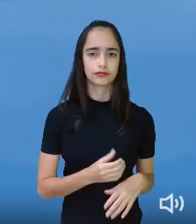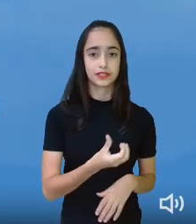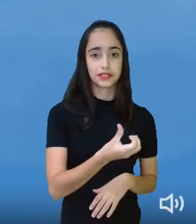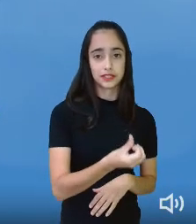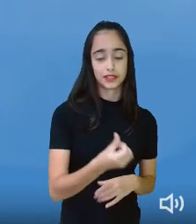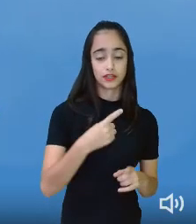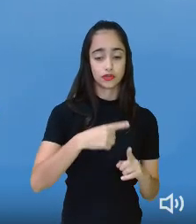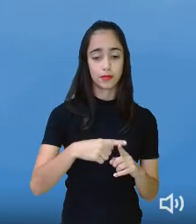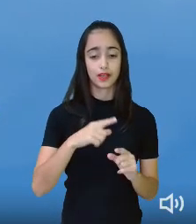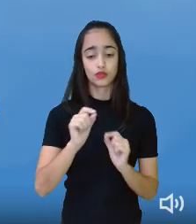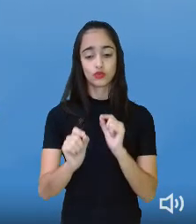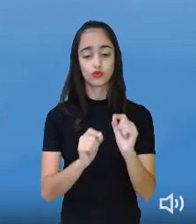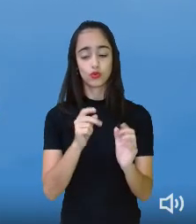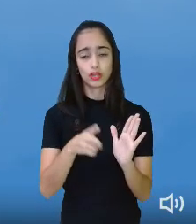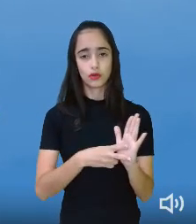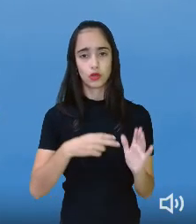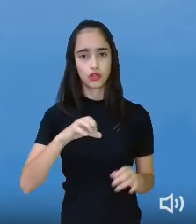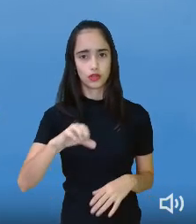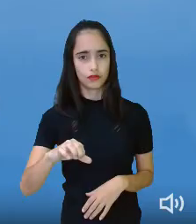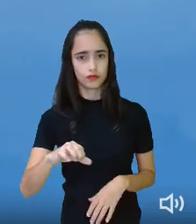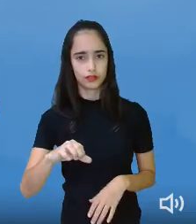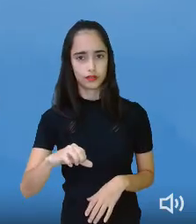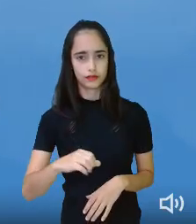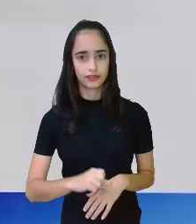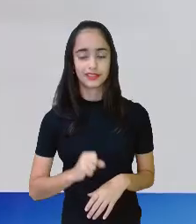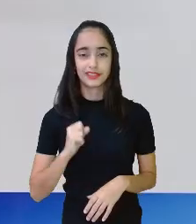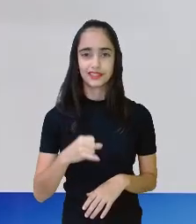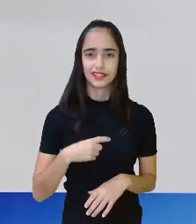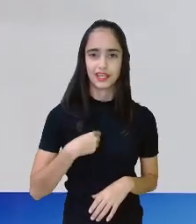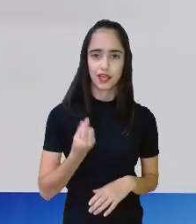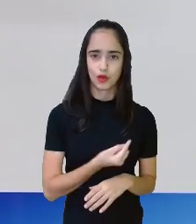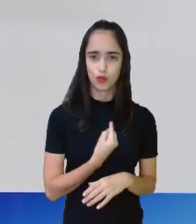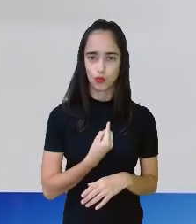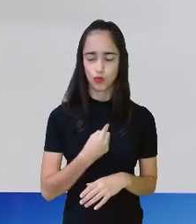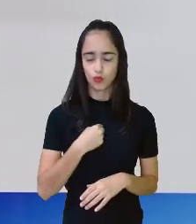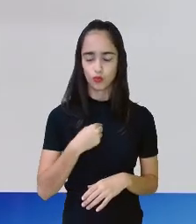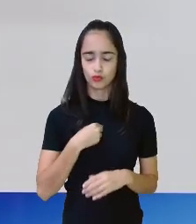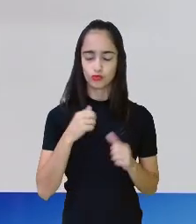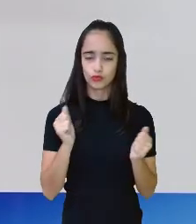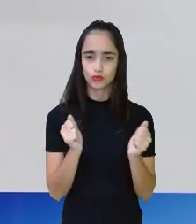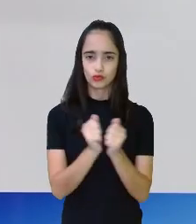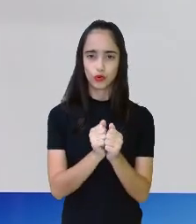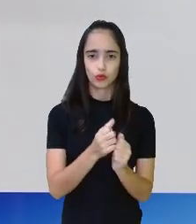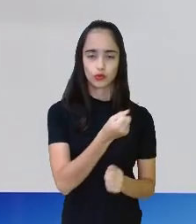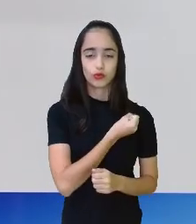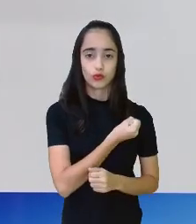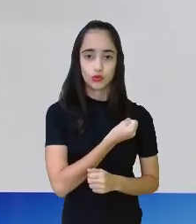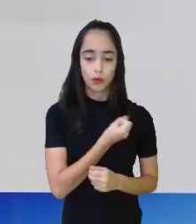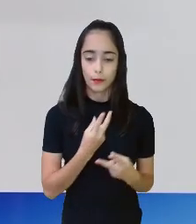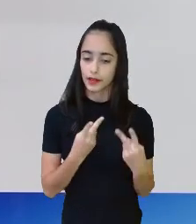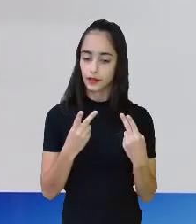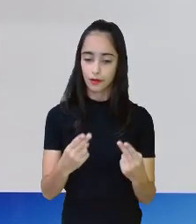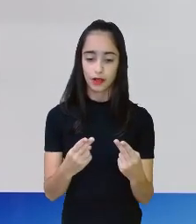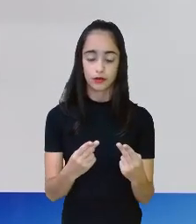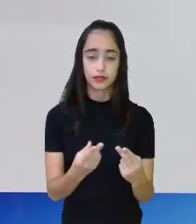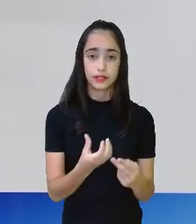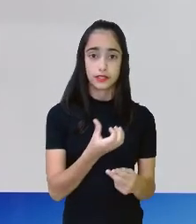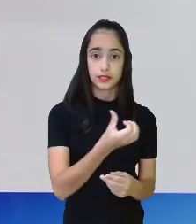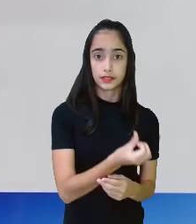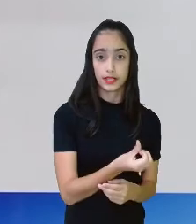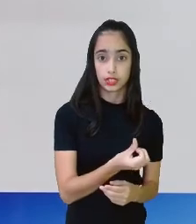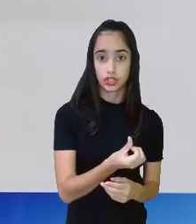9? Será que o mesmo número que eu junto aqui com 3, que dá 6, vai ser o mesmo número que eu vou juntar com 6 e vai dar